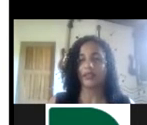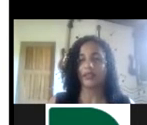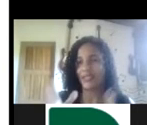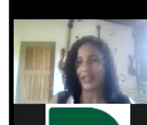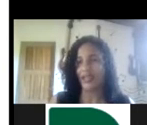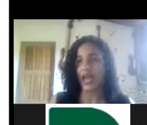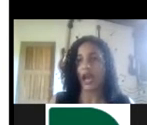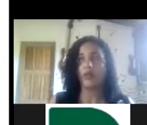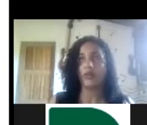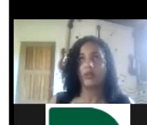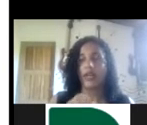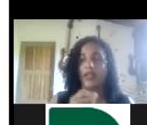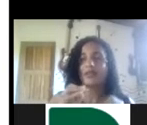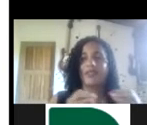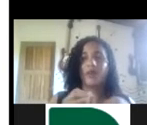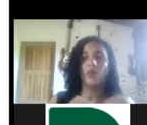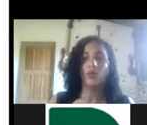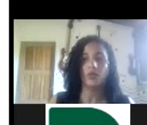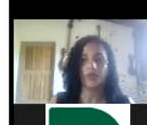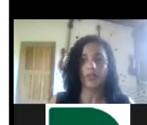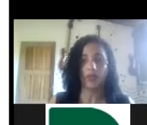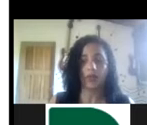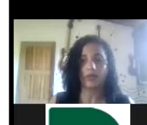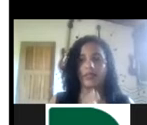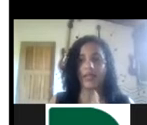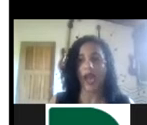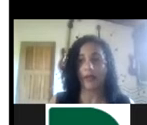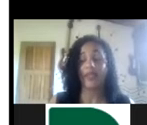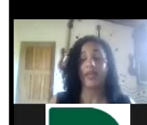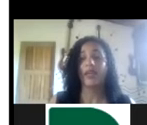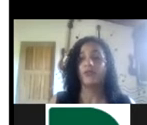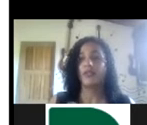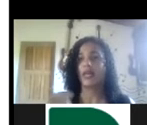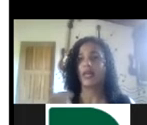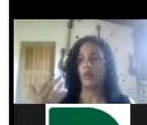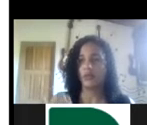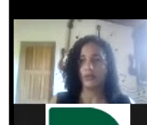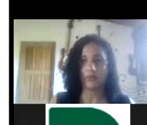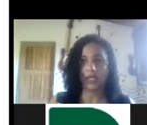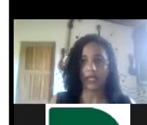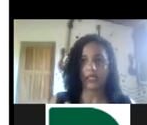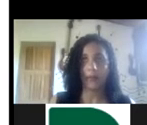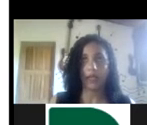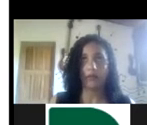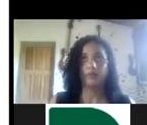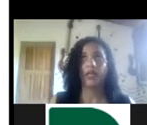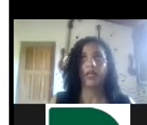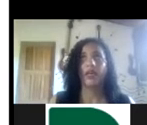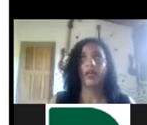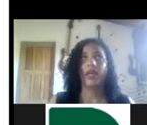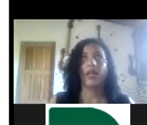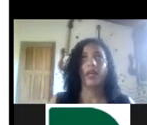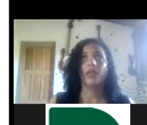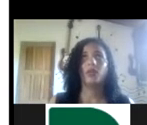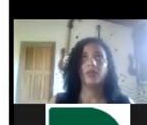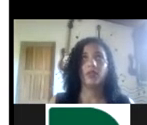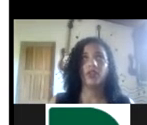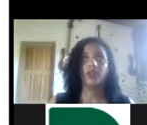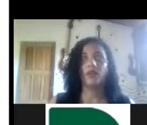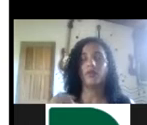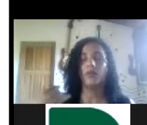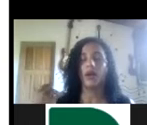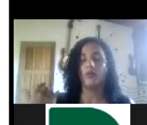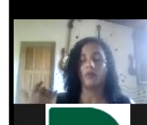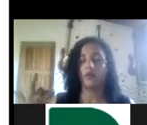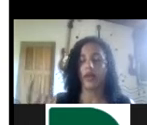societária, então, empresarial. Eles fizeram muitos procedimentos nessa área. Fizeram alguns em família também. Inclusive, a